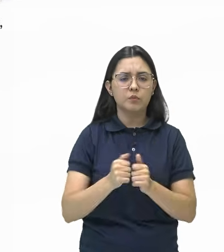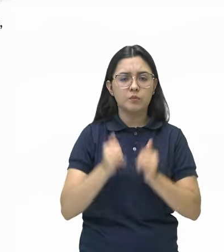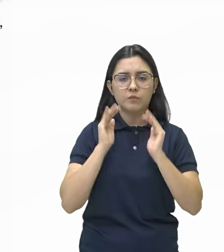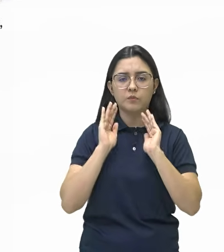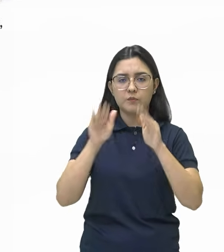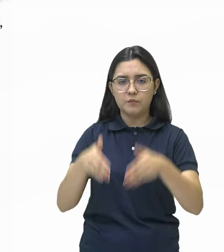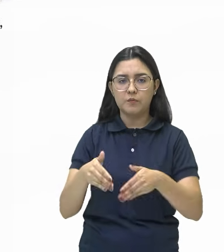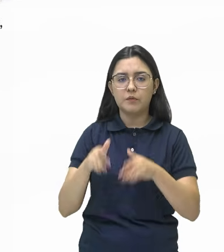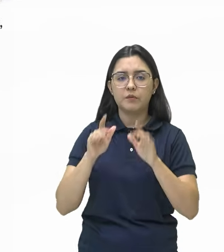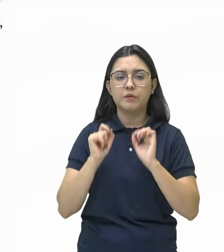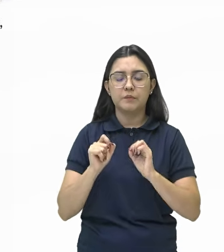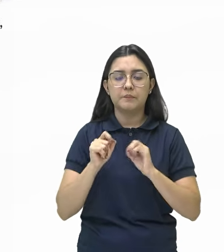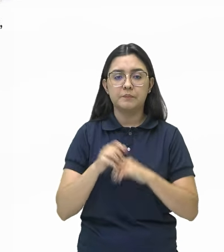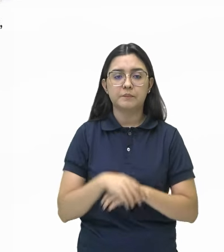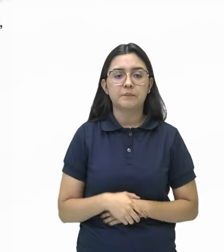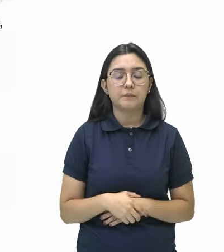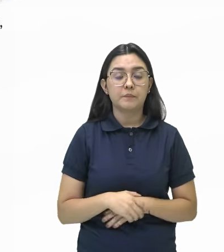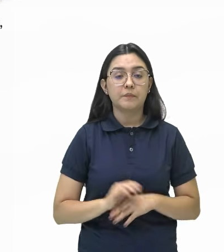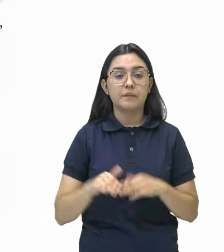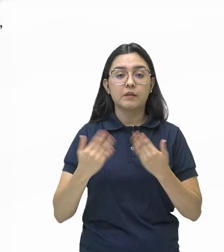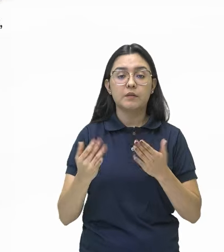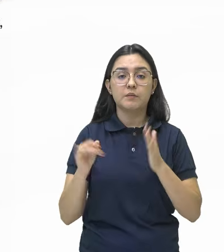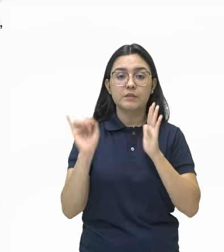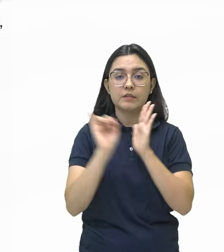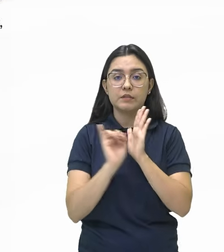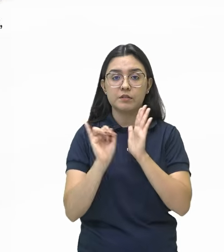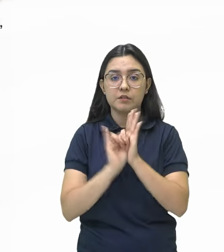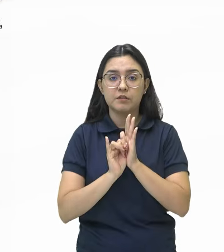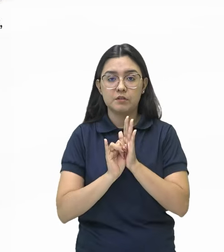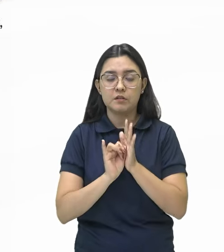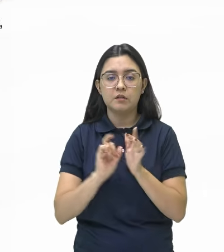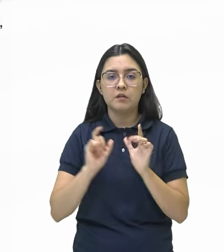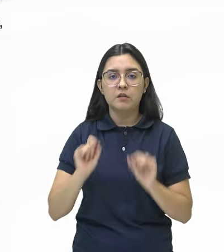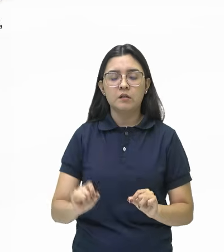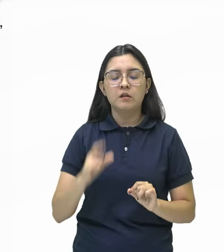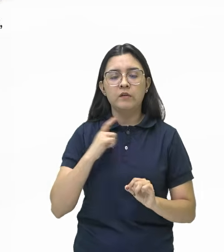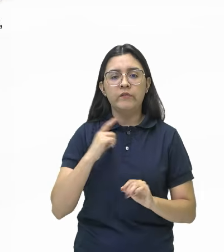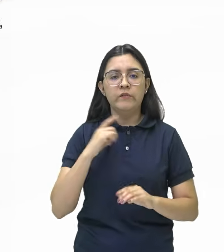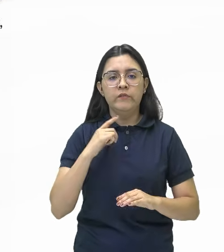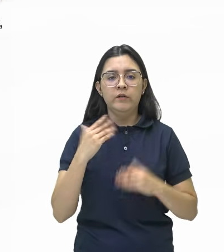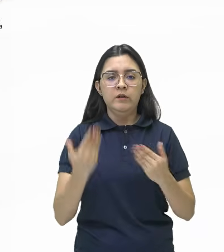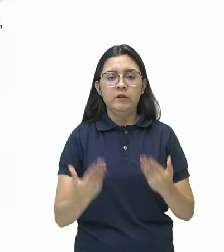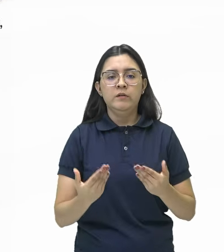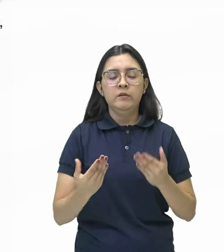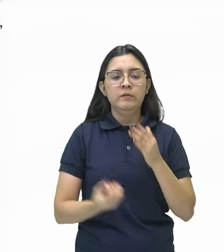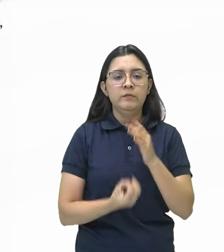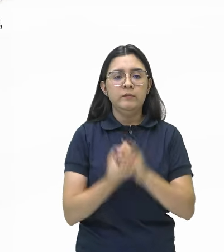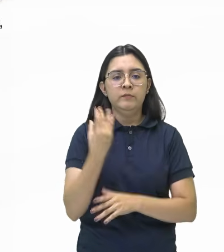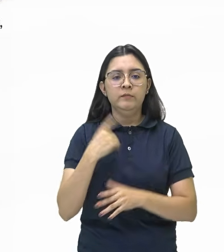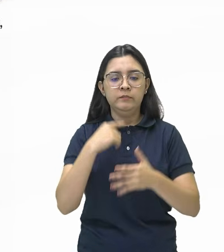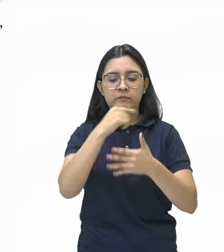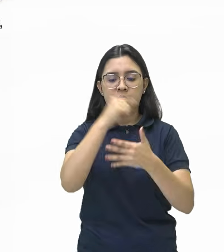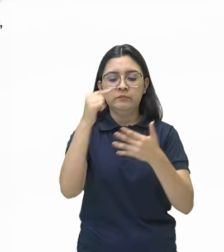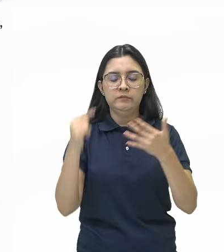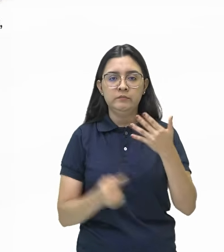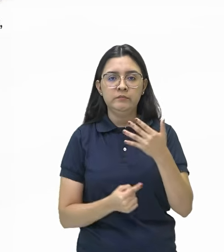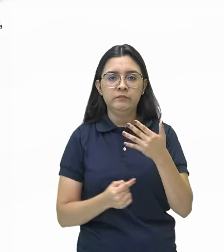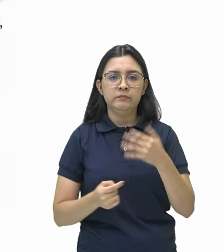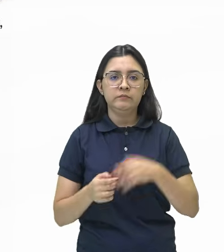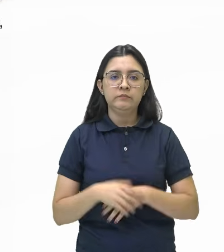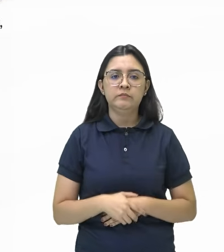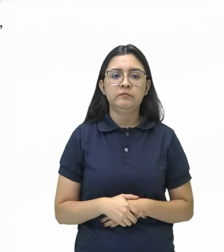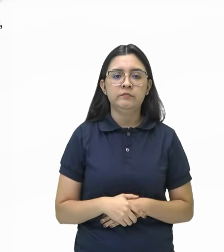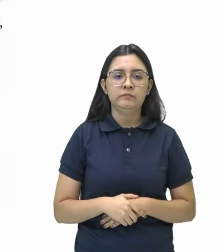isso. Então, essa identidade, ela vai sendo construída a partir desses fatores, que